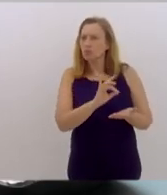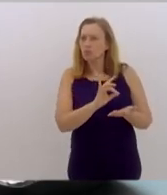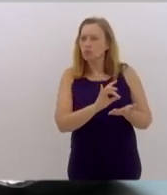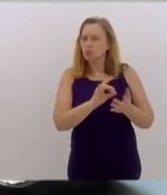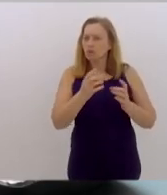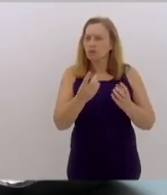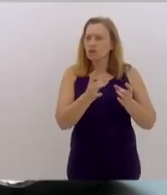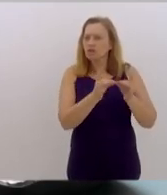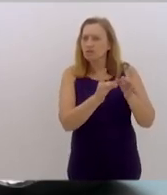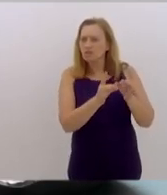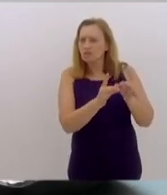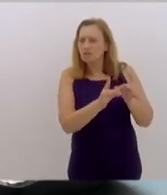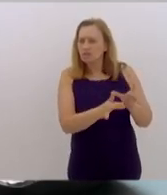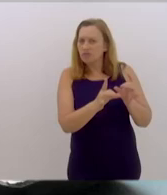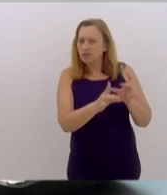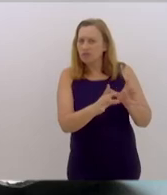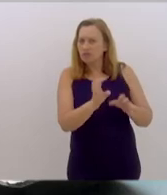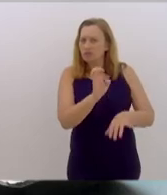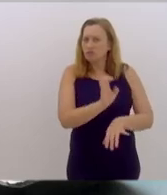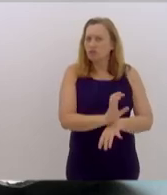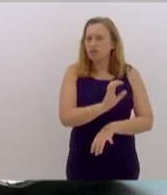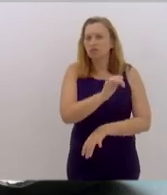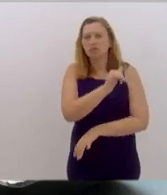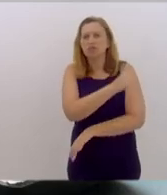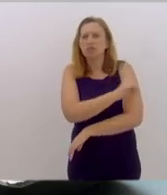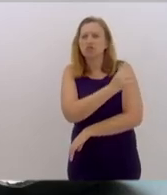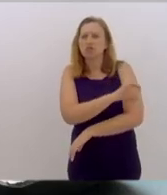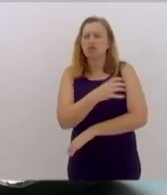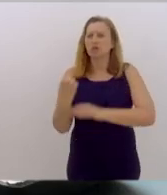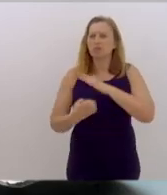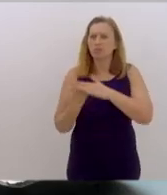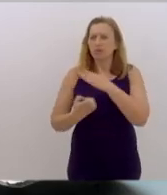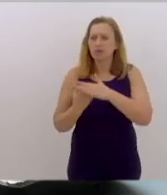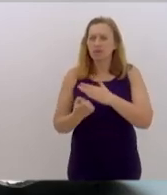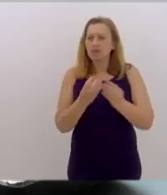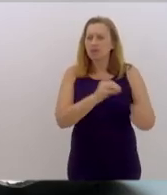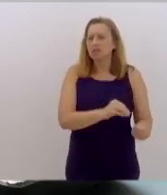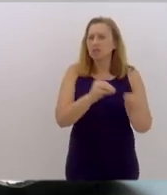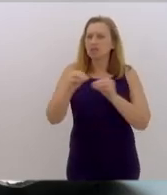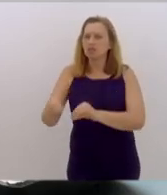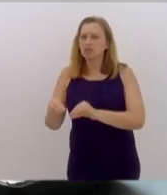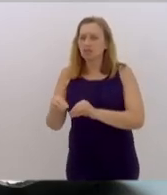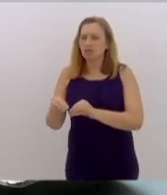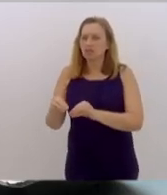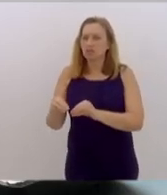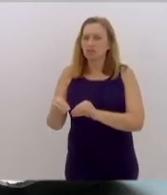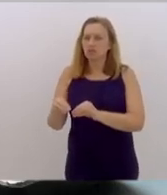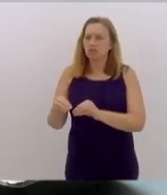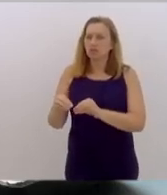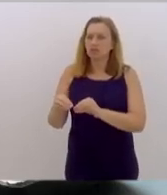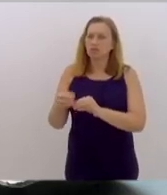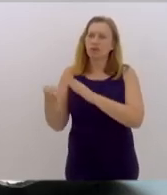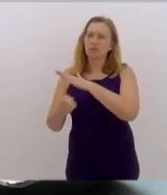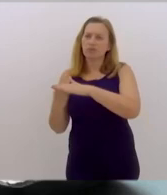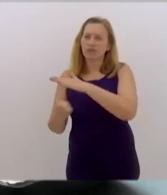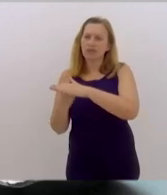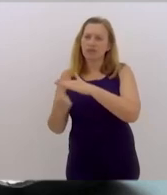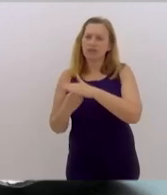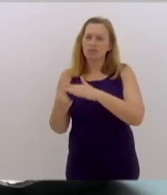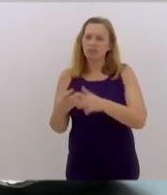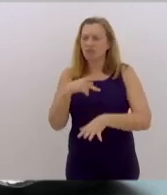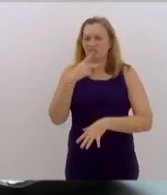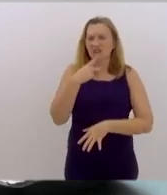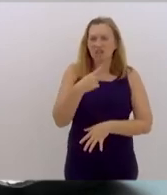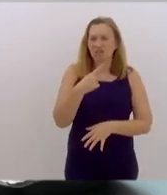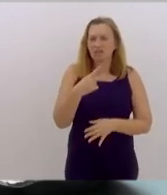depilação do estado brasileiro o Grêmio está decidido então deixar de operar diretamente distante transferidos mediante processo estar para uma concessionária então a gente